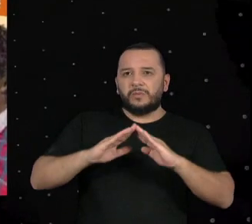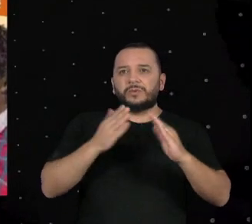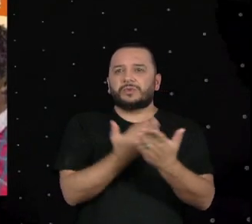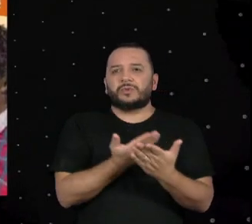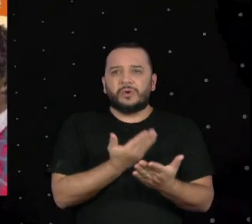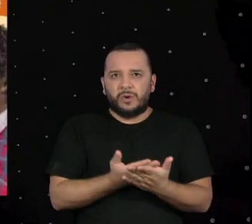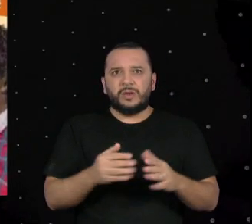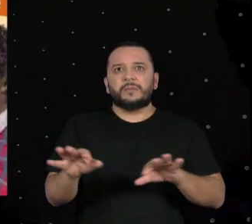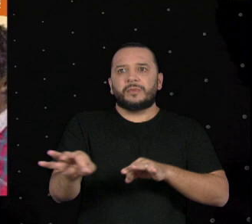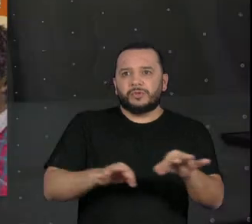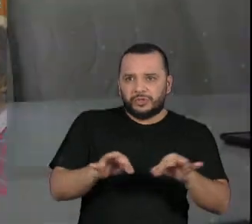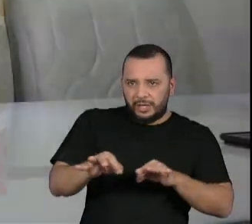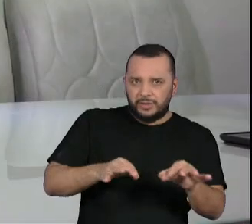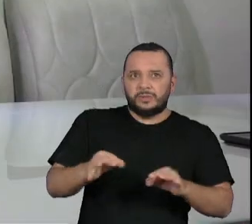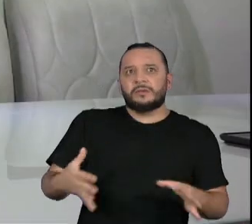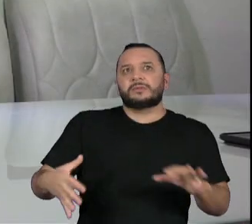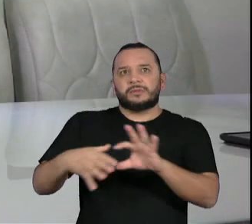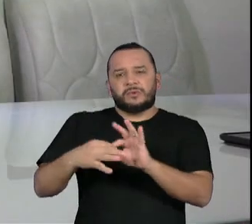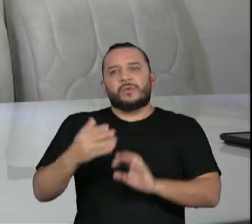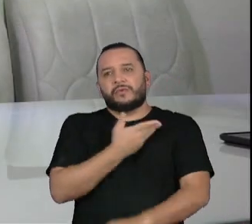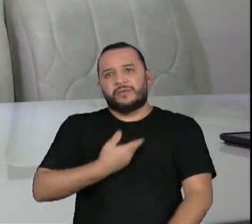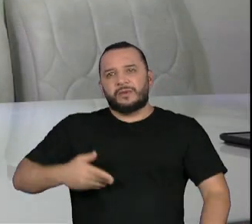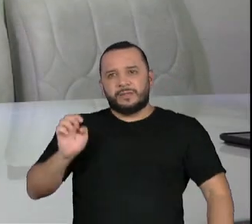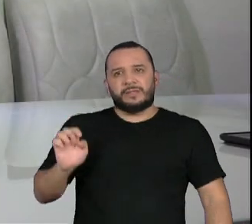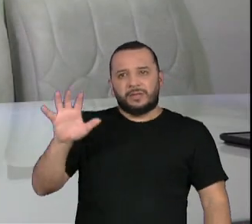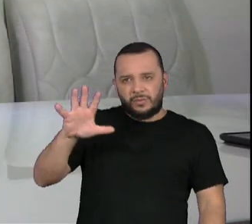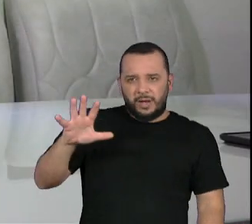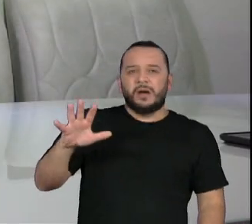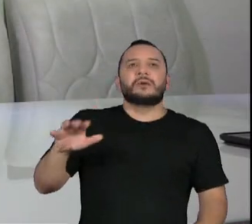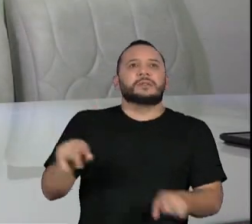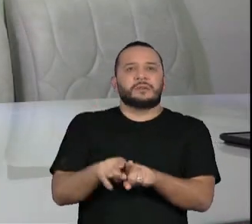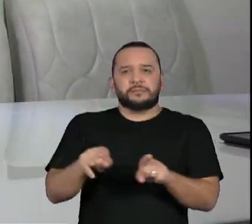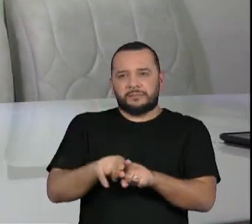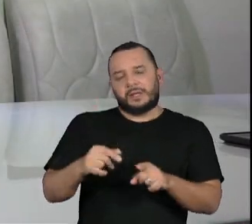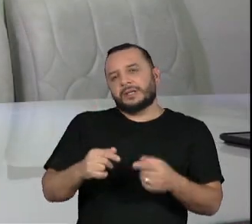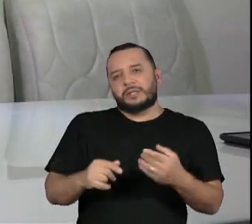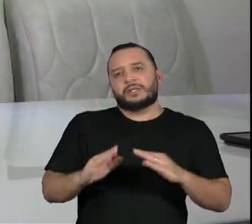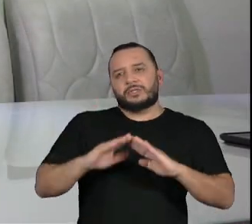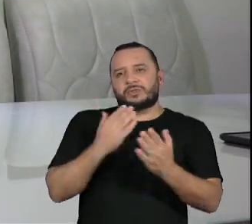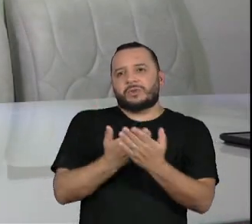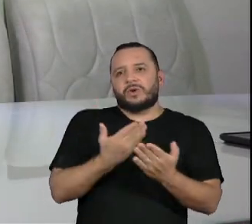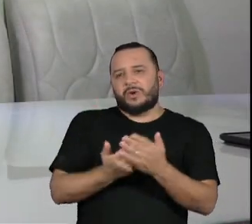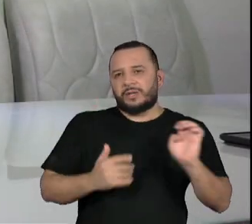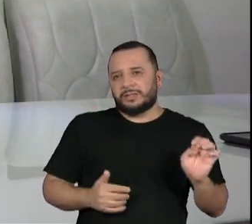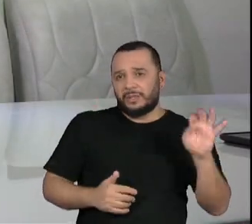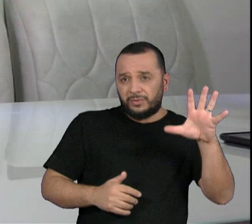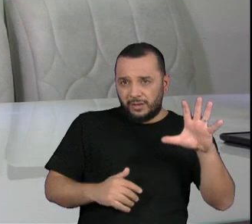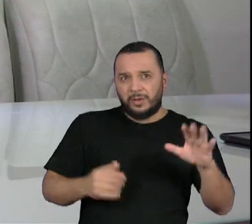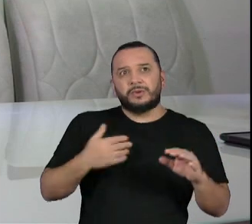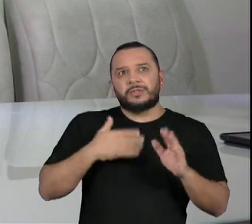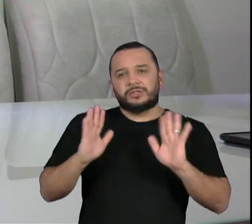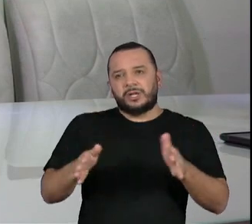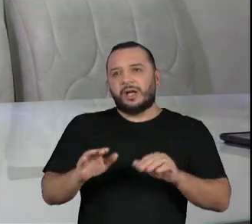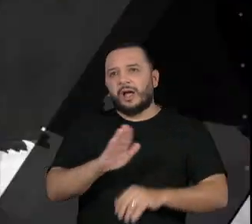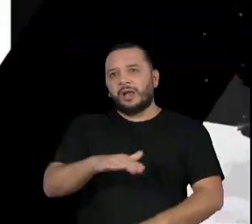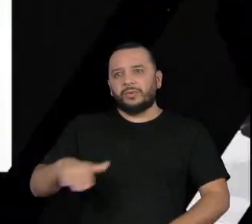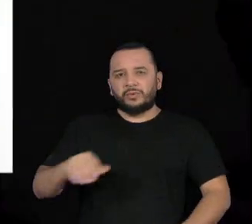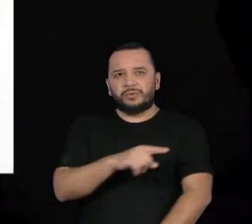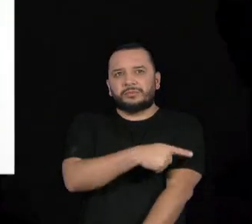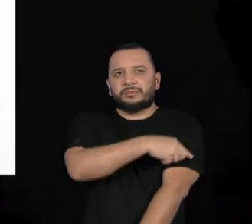com governos estaduais e escolas estaduais para atingir alunos de base, de ensino médio também, etc.